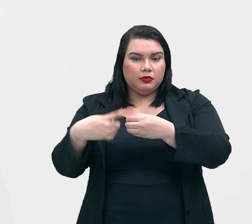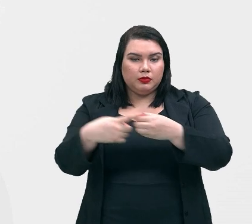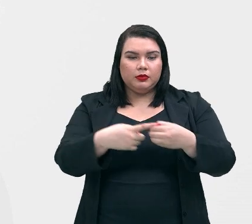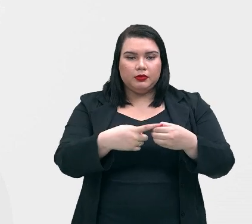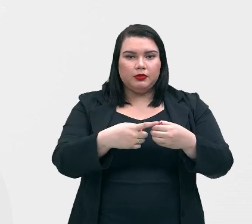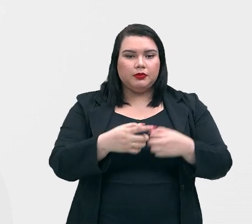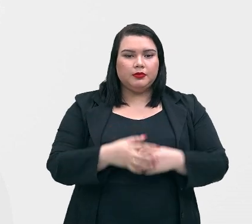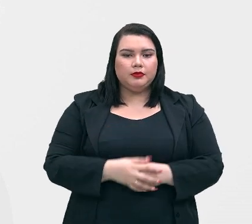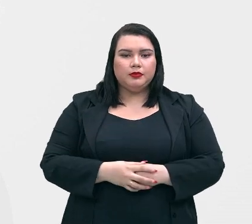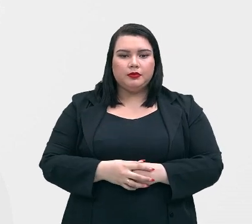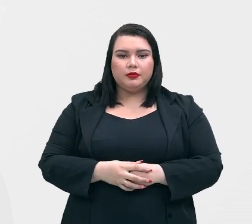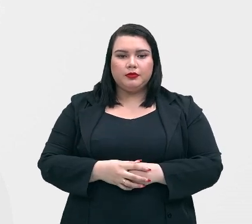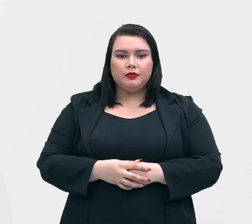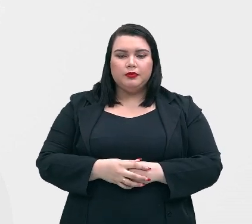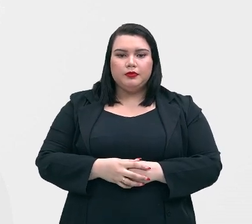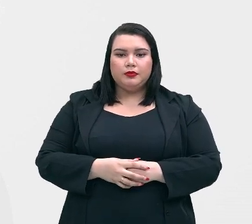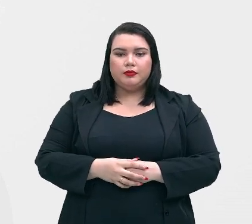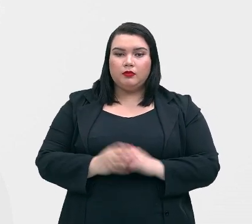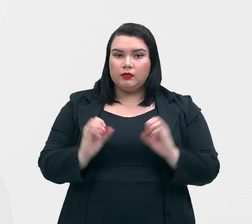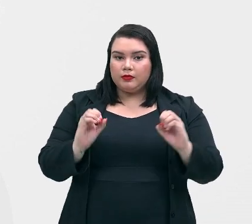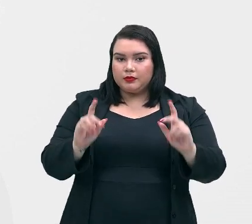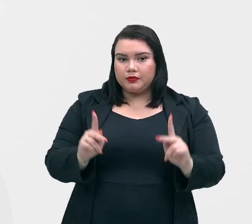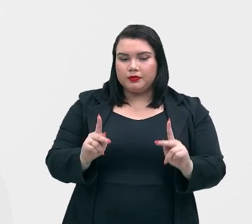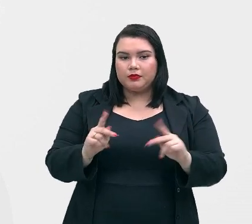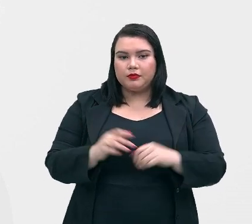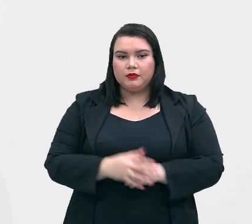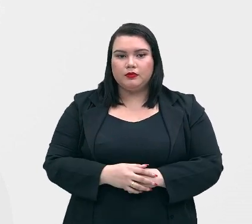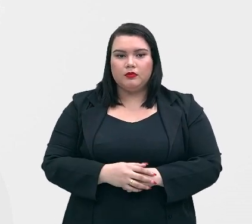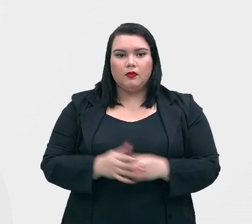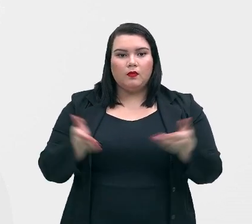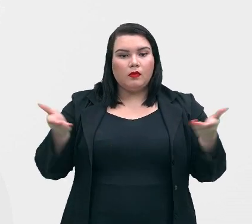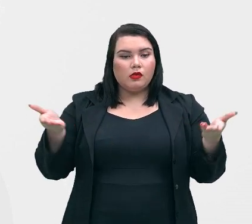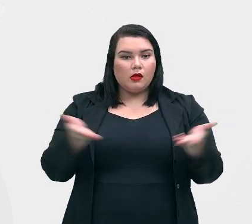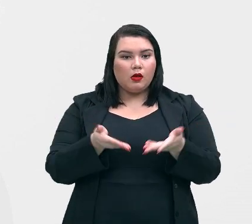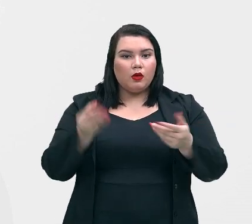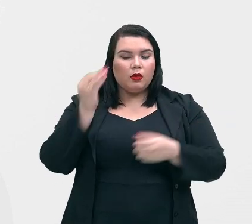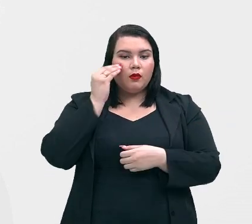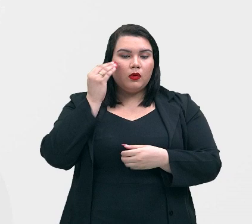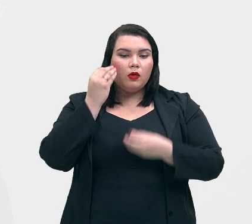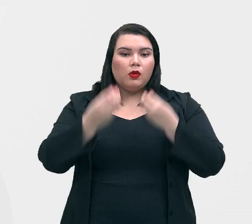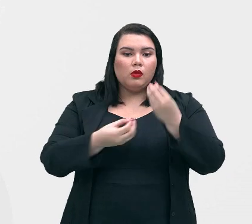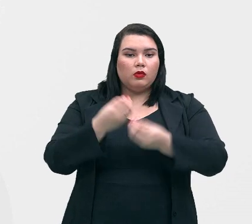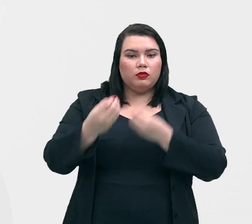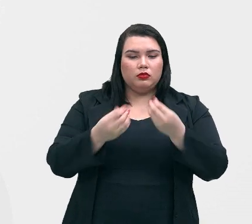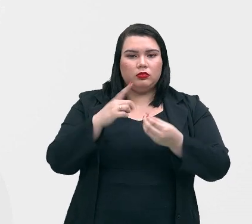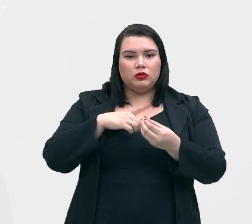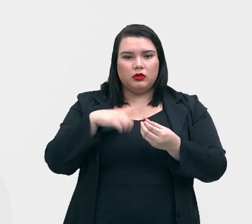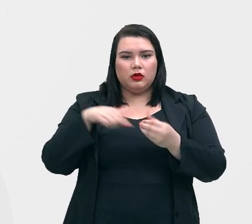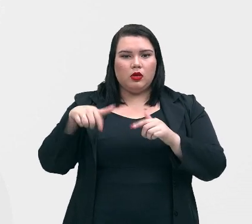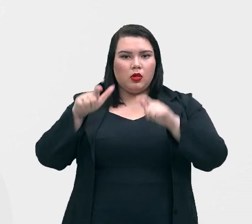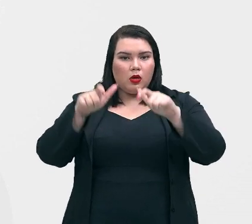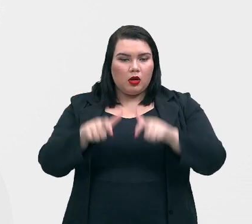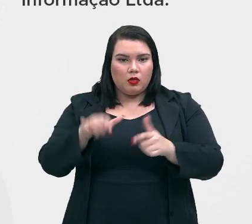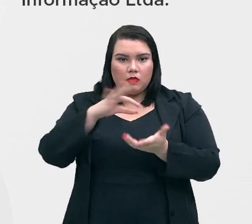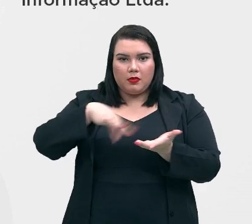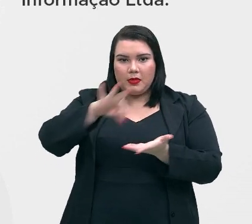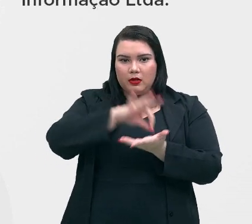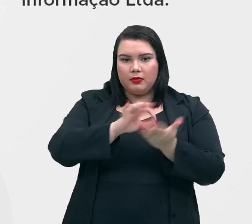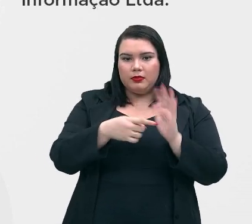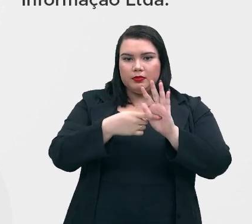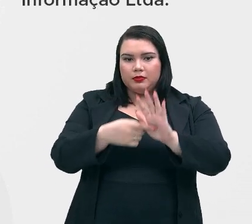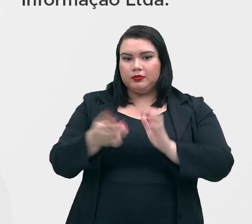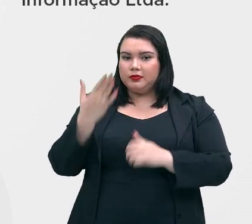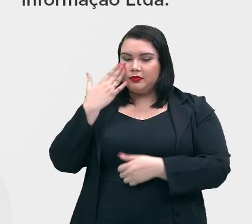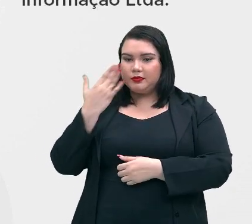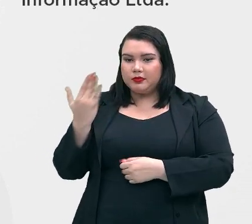também lá no Pará, em Santarém, ok? Agora, a gente vai observar onde vai estar localizado esse sistema aquífero Grande Amazônia